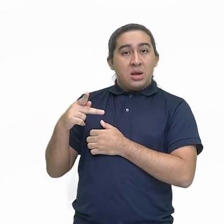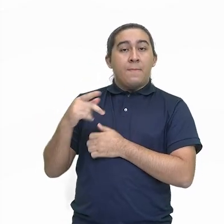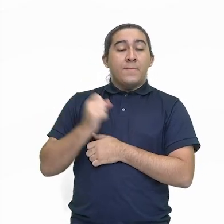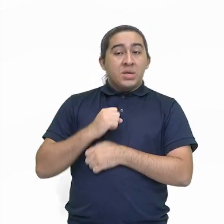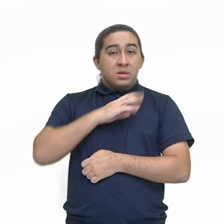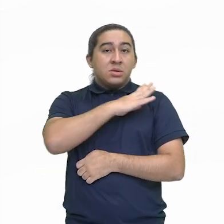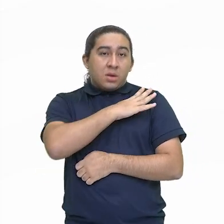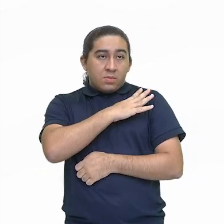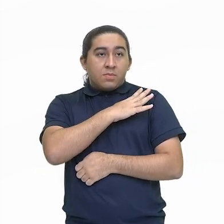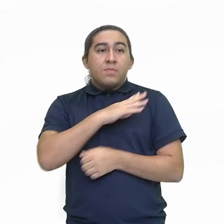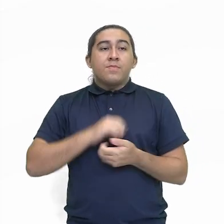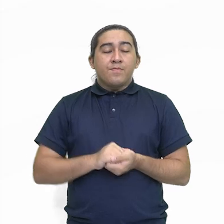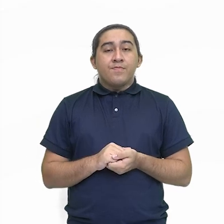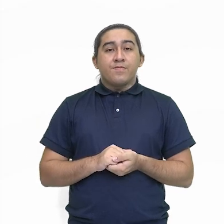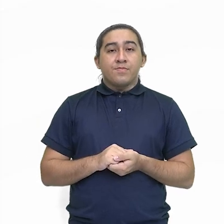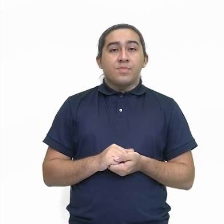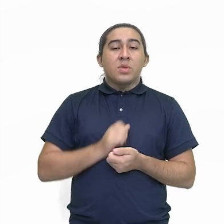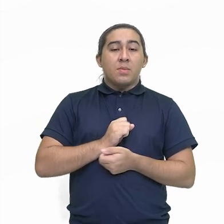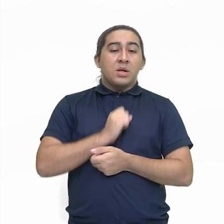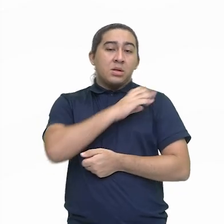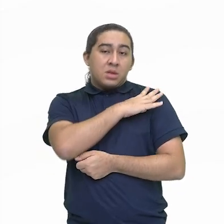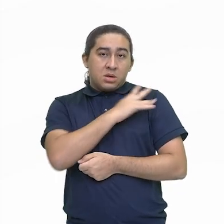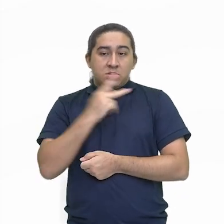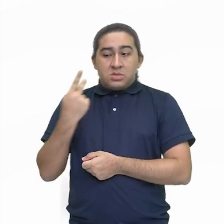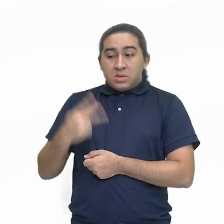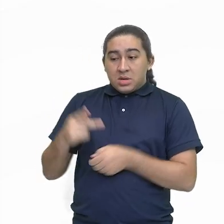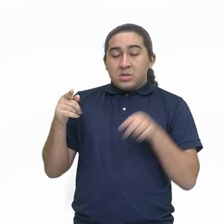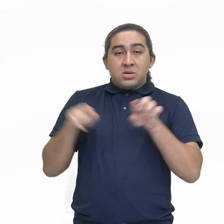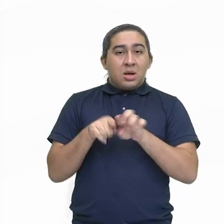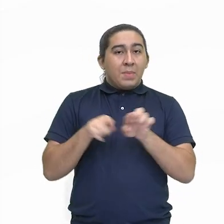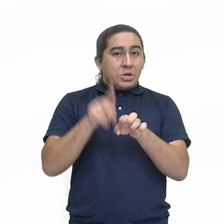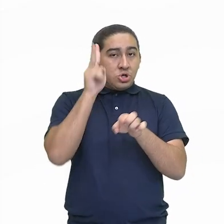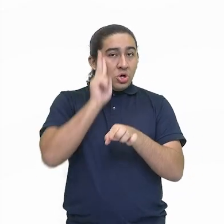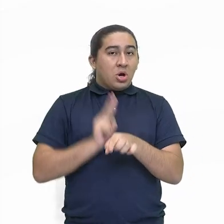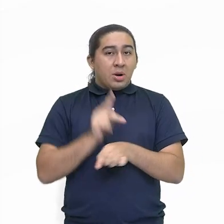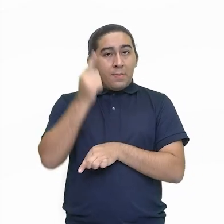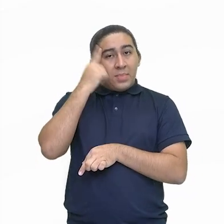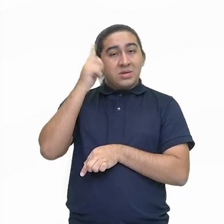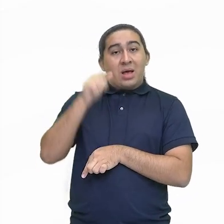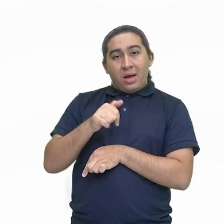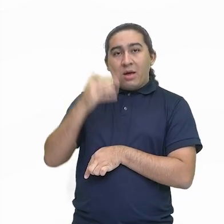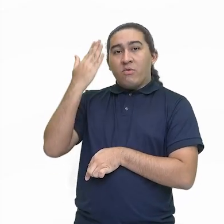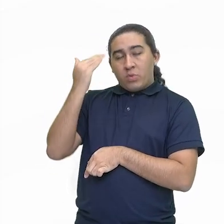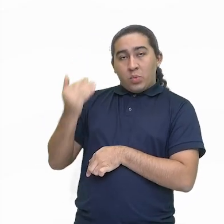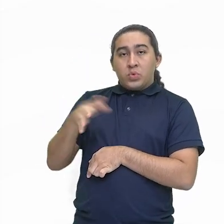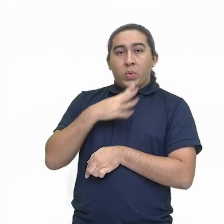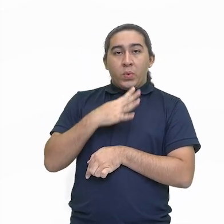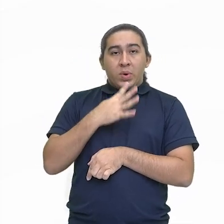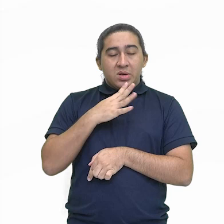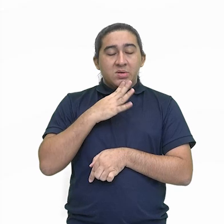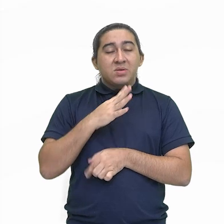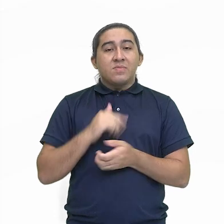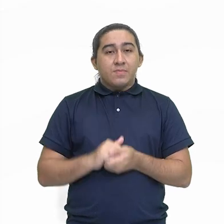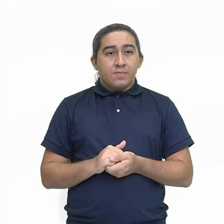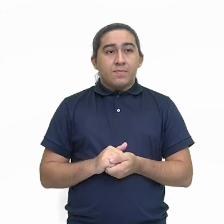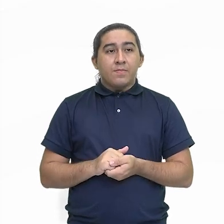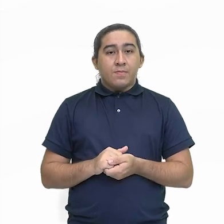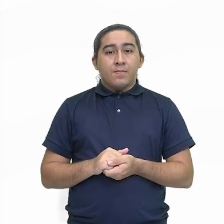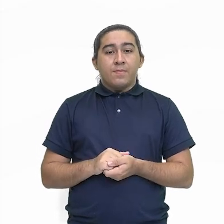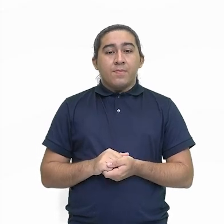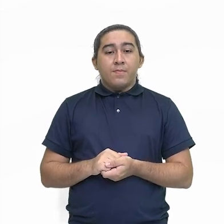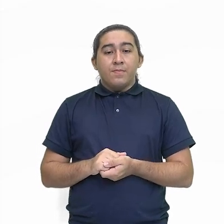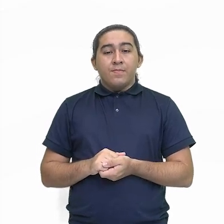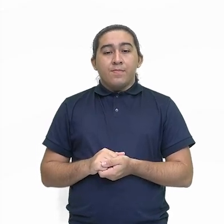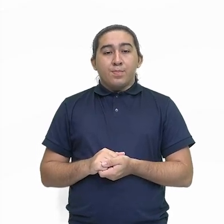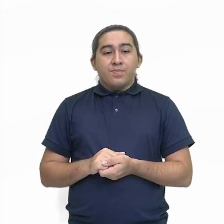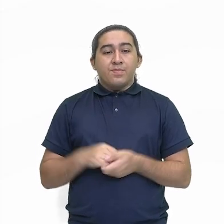militares, né? O exército soviético, historicamente falando, é bem conhecido, né? Bastante organizado,